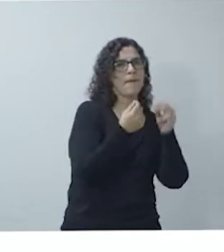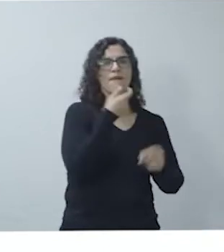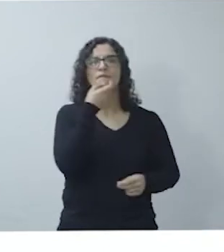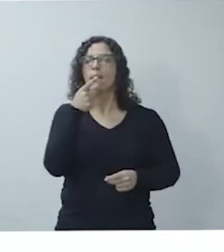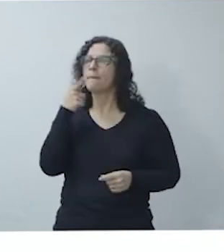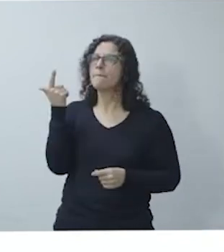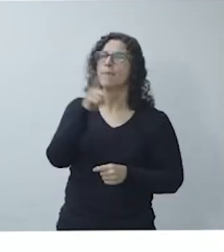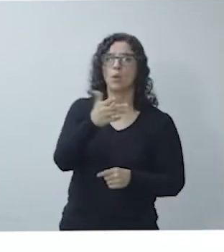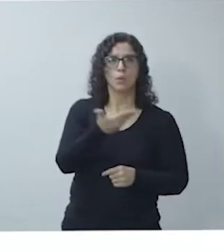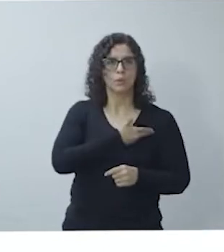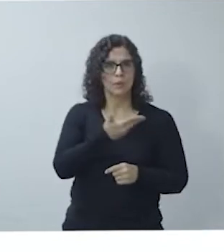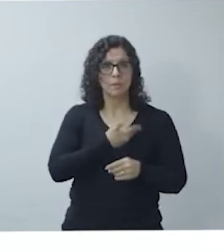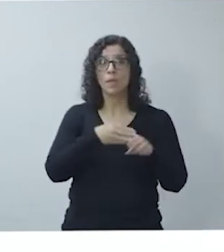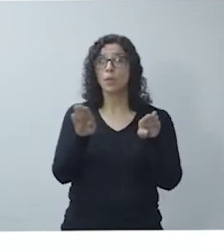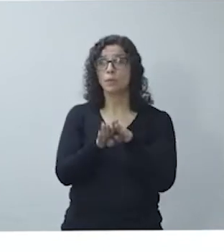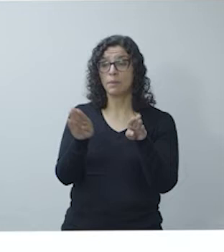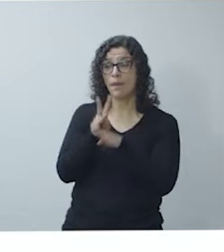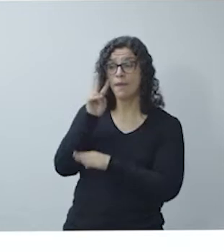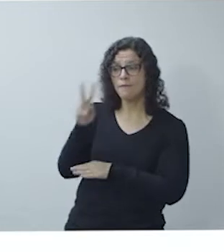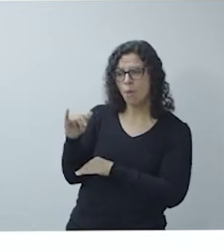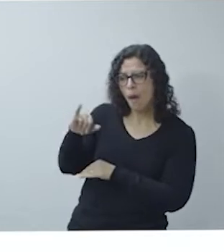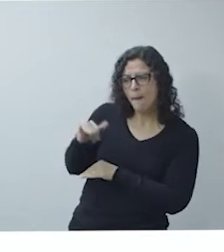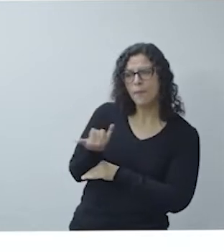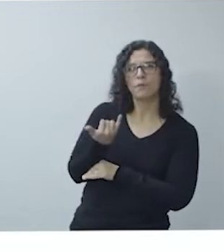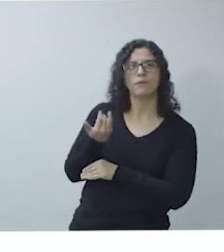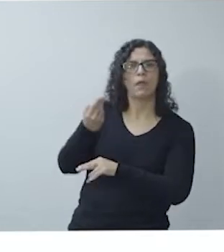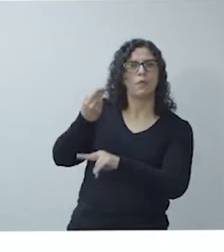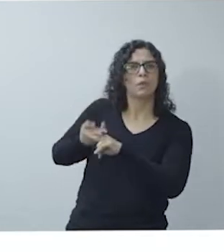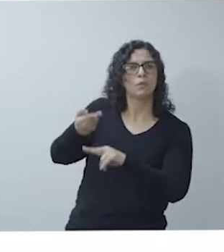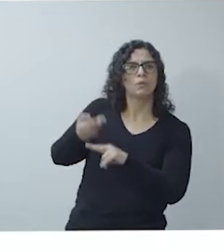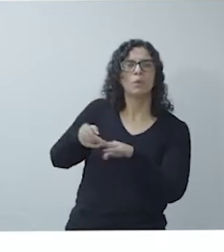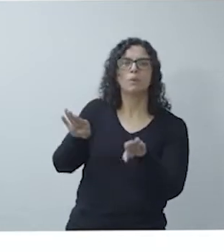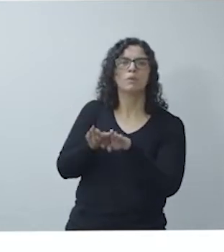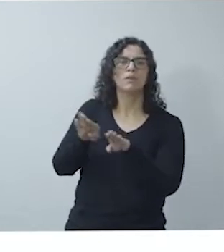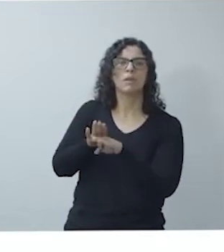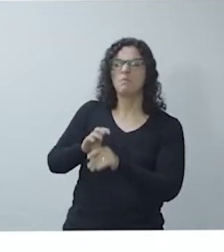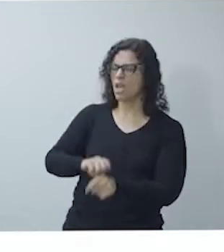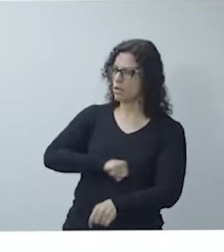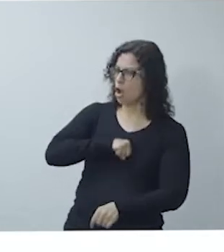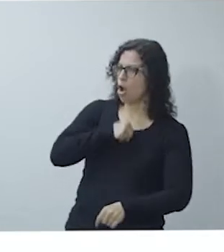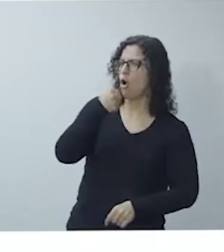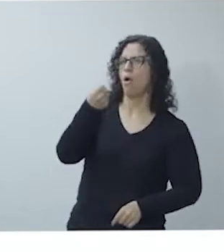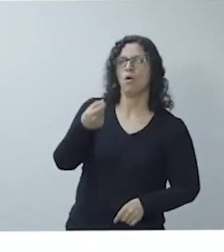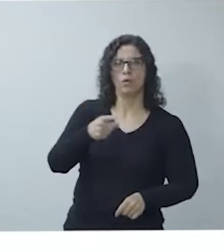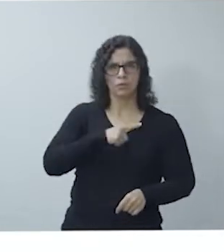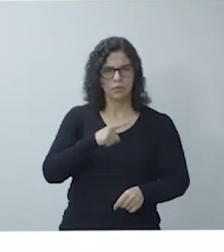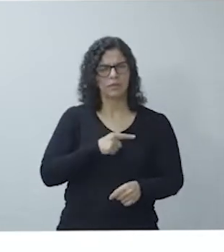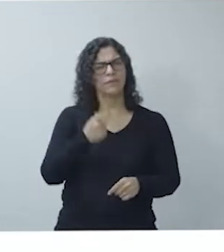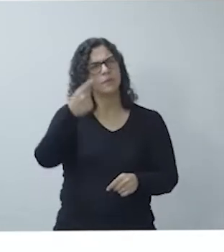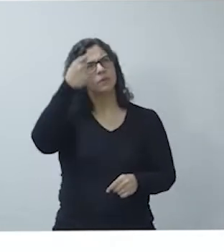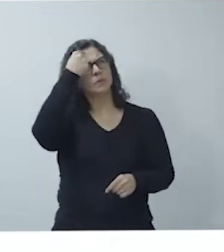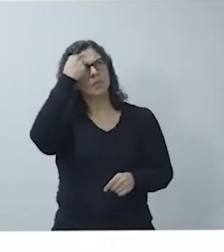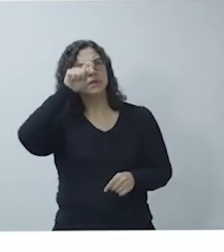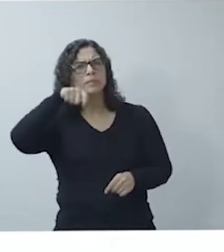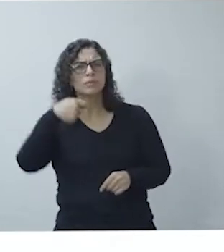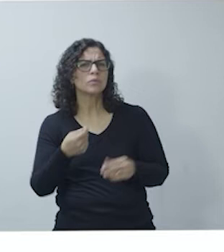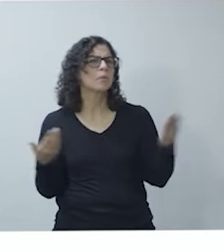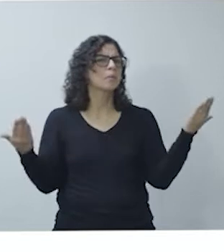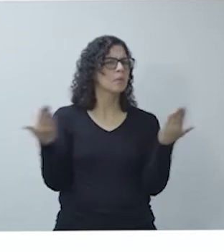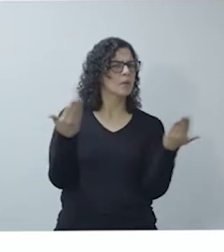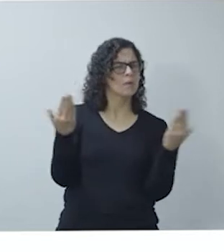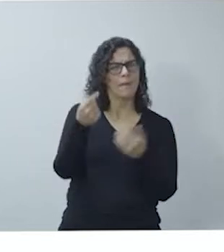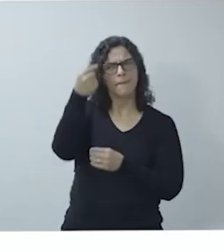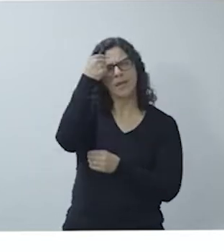Os companheiros que mais o haviam aproveitado tinham-lhe raiva. Vamos refletir agora um